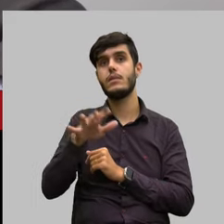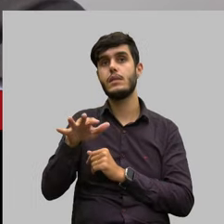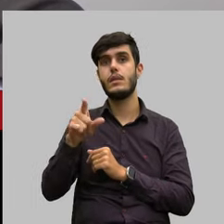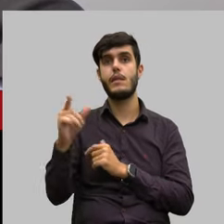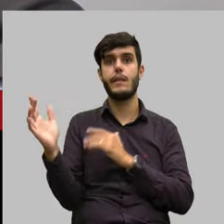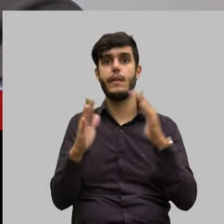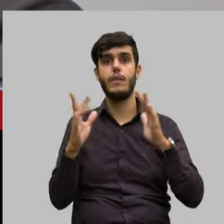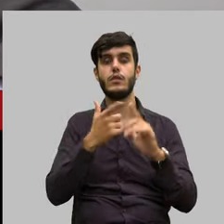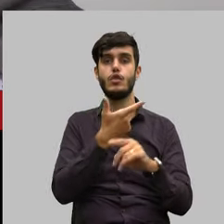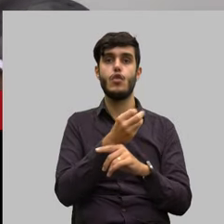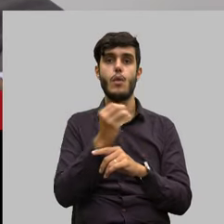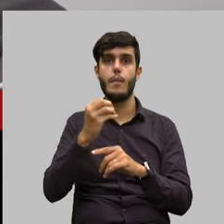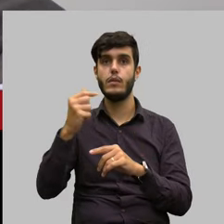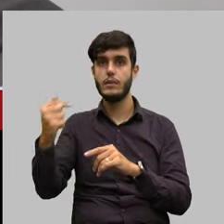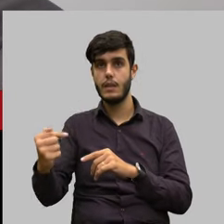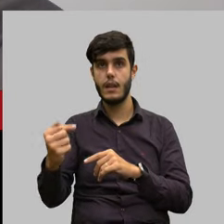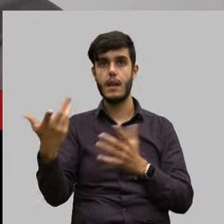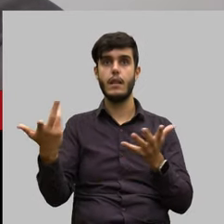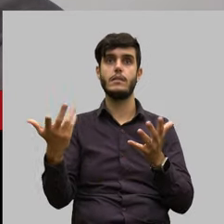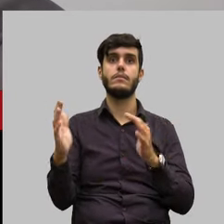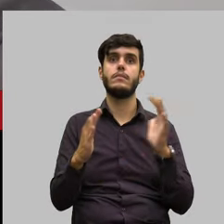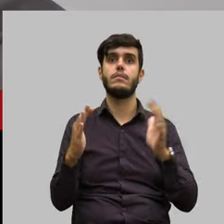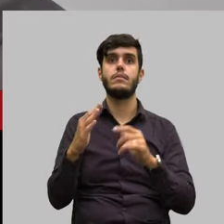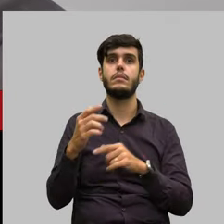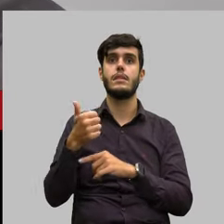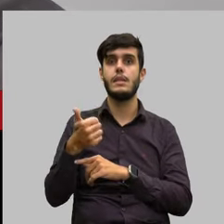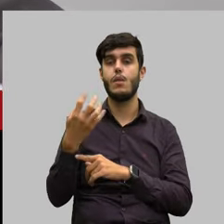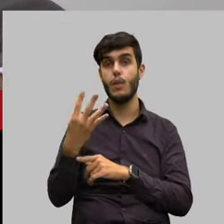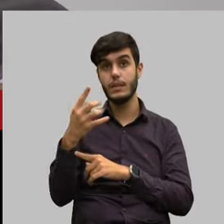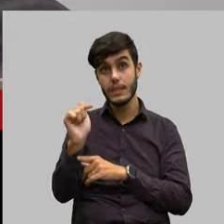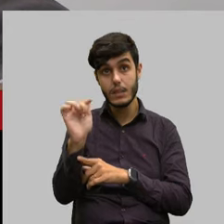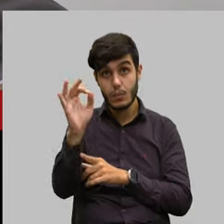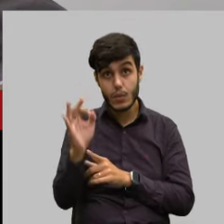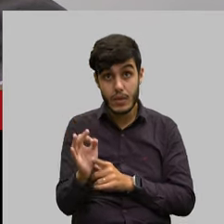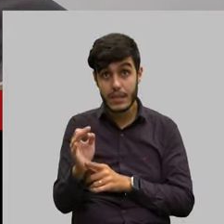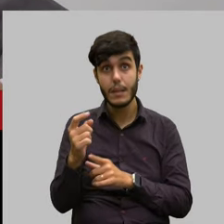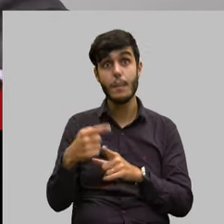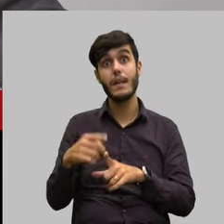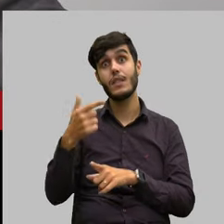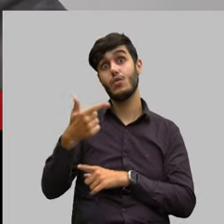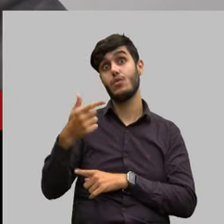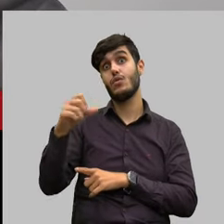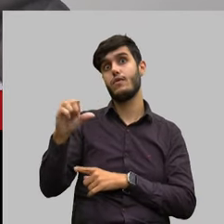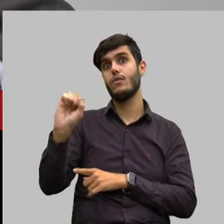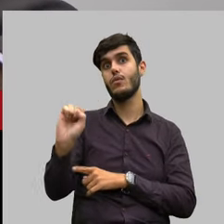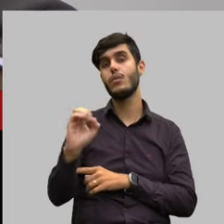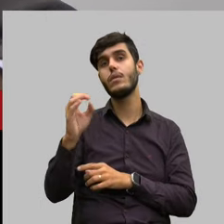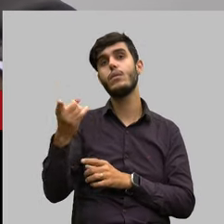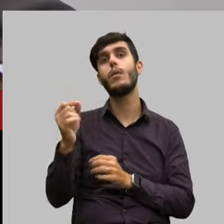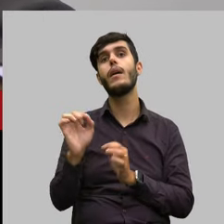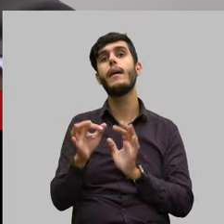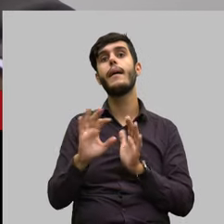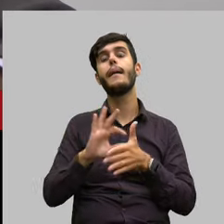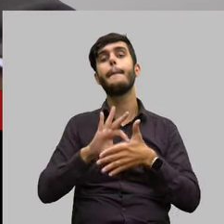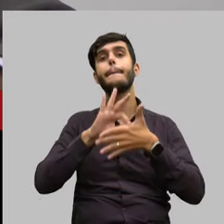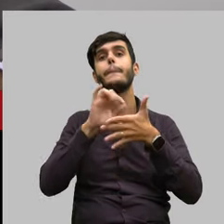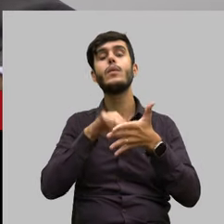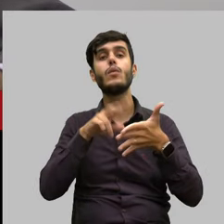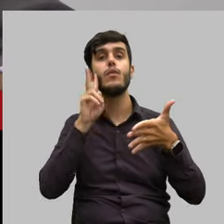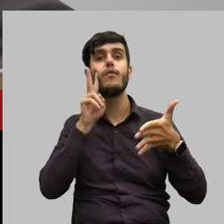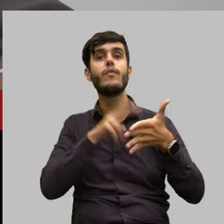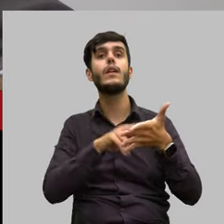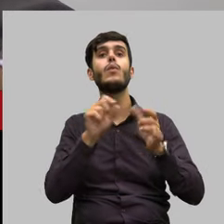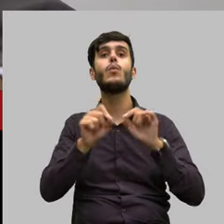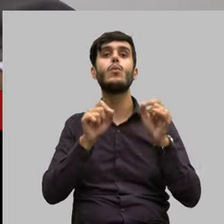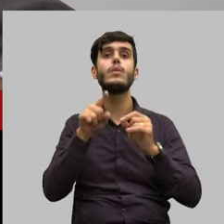a 2022 ficou na ordem de 147 mas 298 representa do é